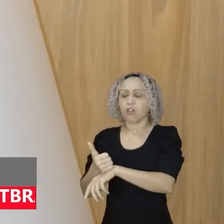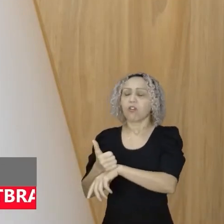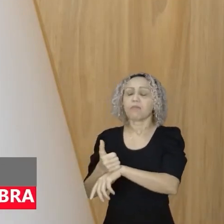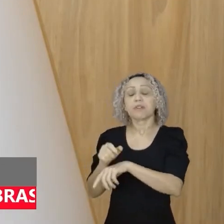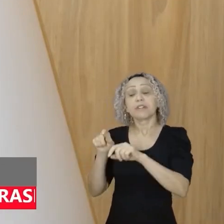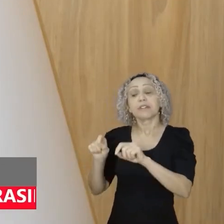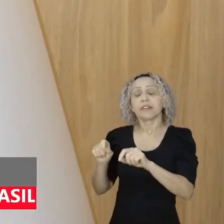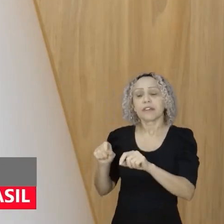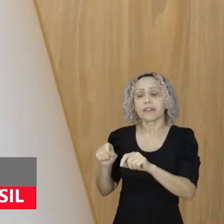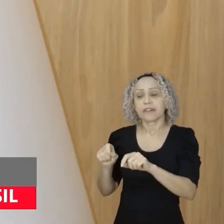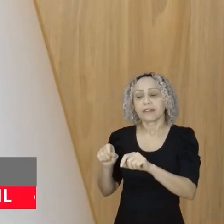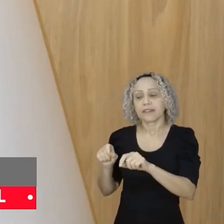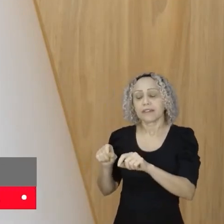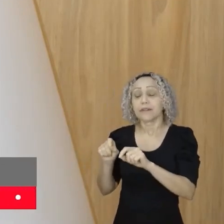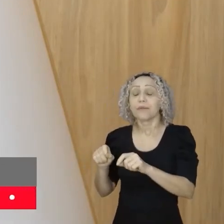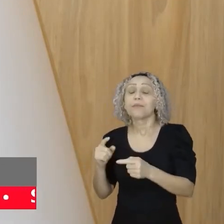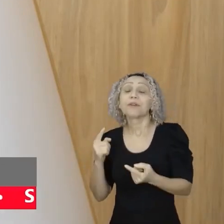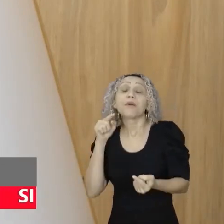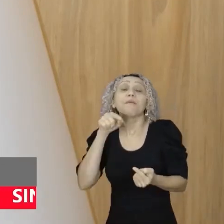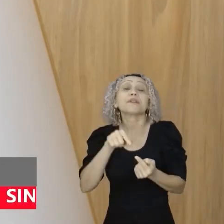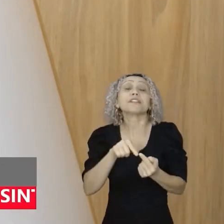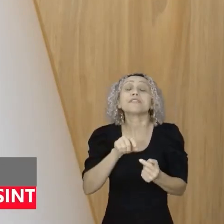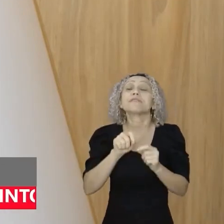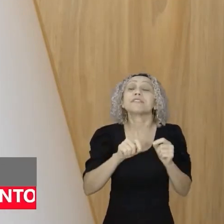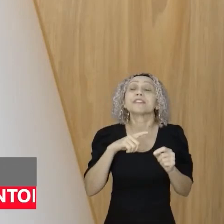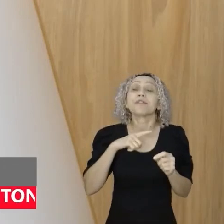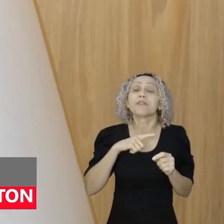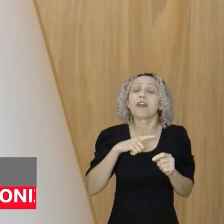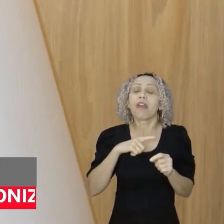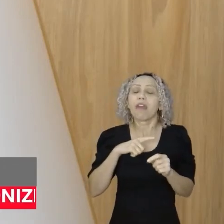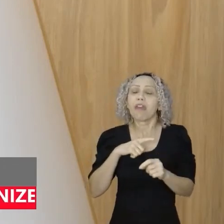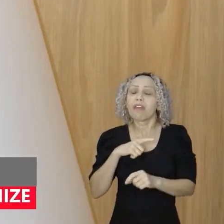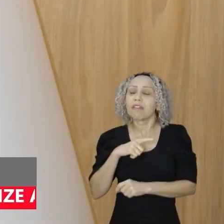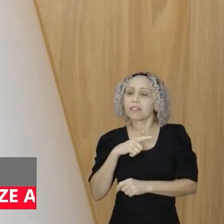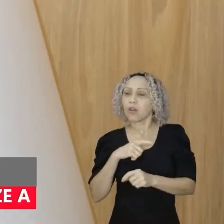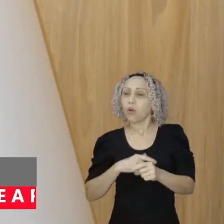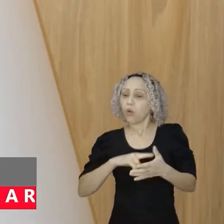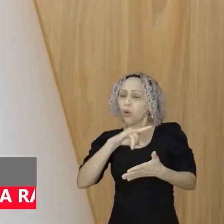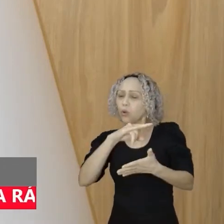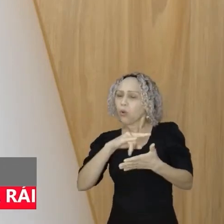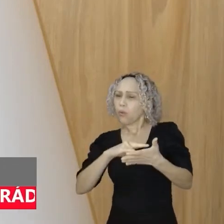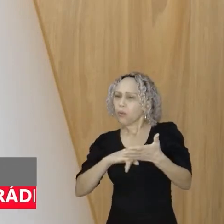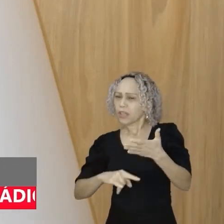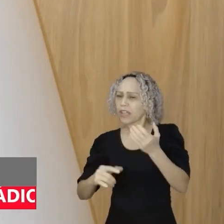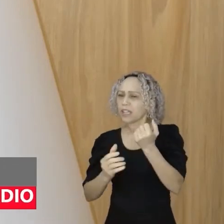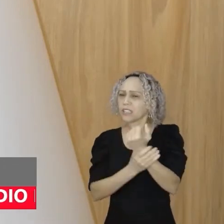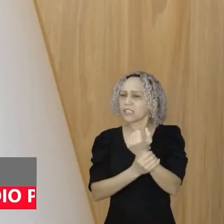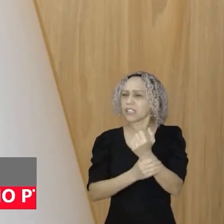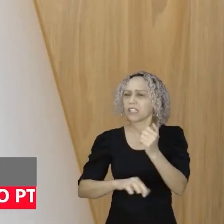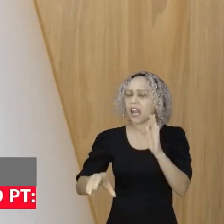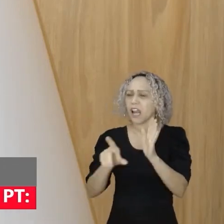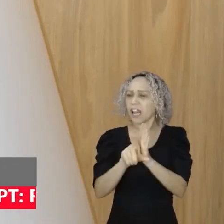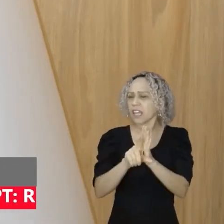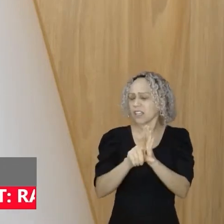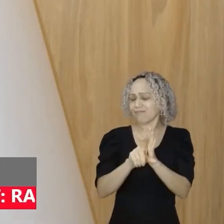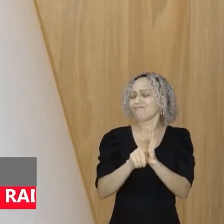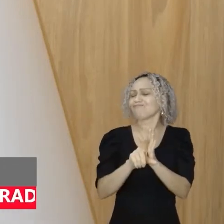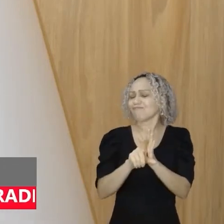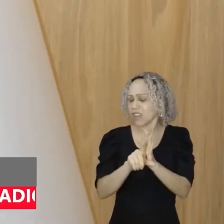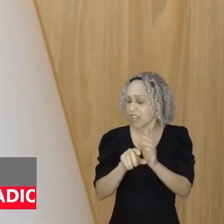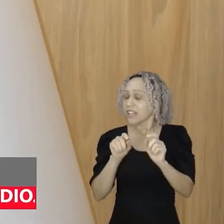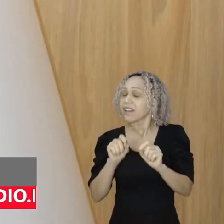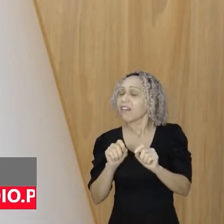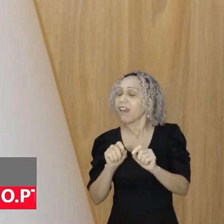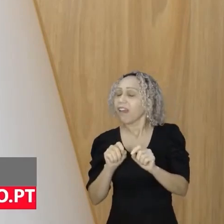ordem. Então, isso, na delação do Mauro Cid, ficou claro. Então, quando a gente vai somando as coisas, você vê que foi um risco enorme. Ele